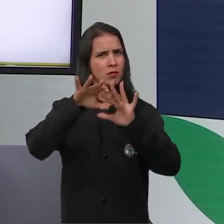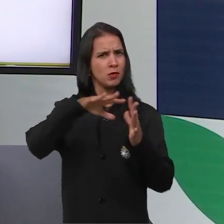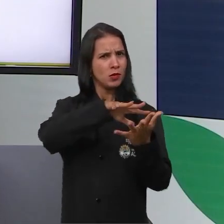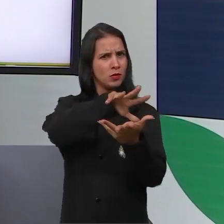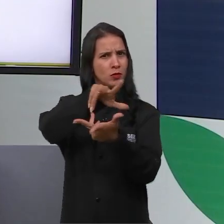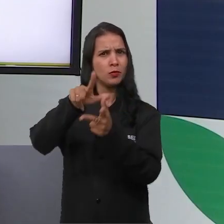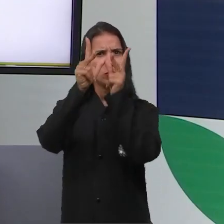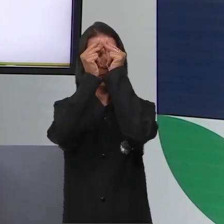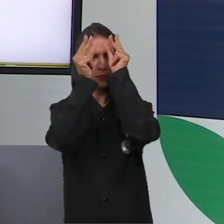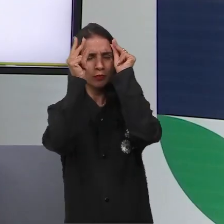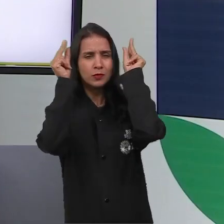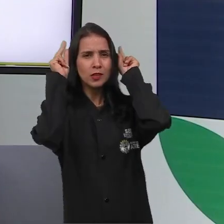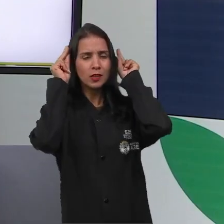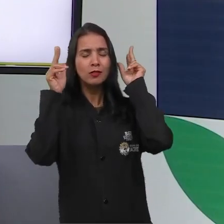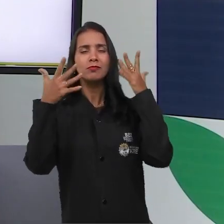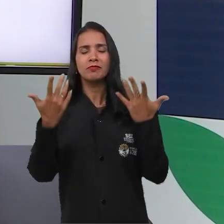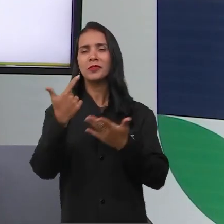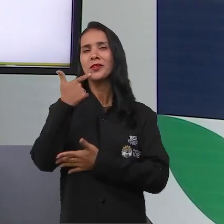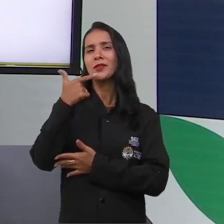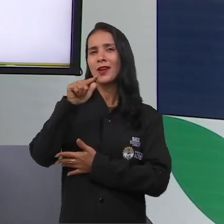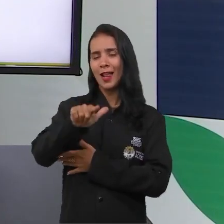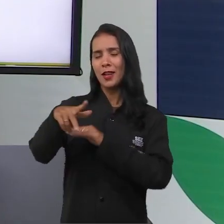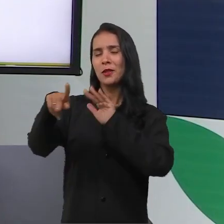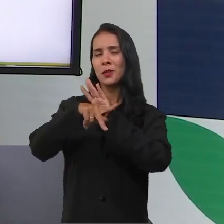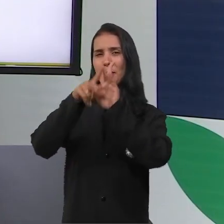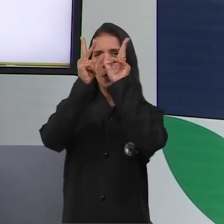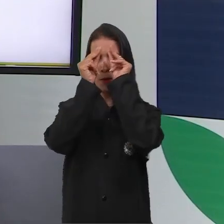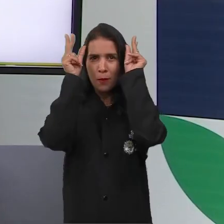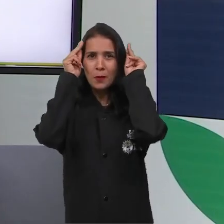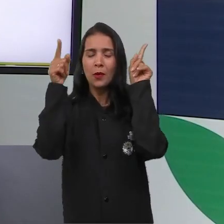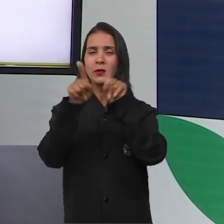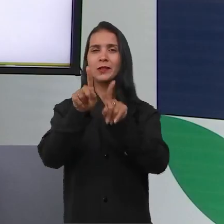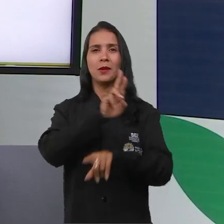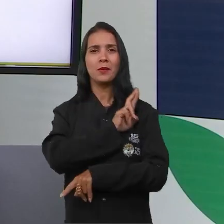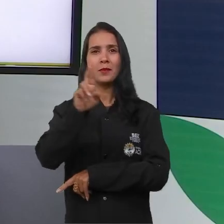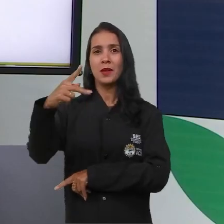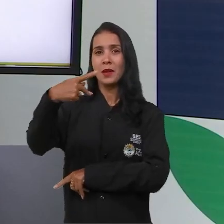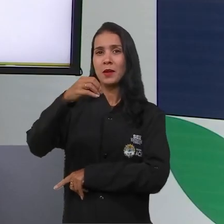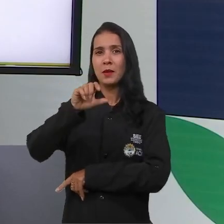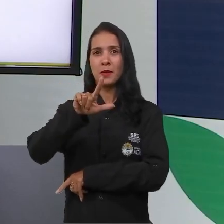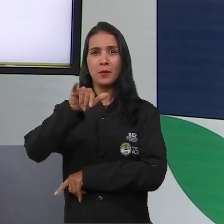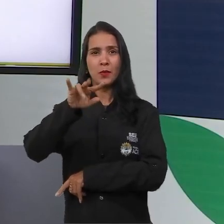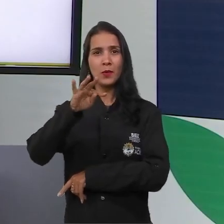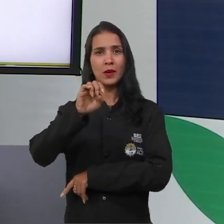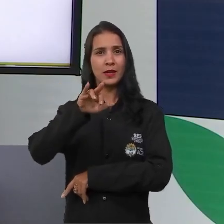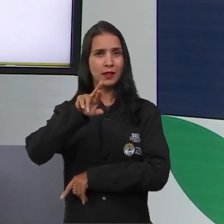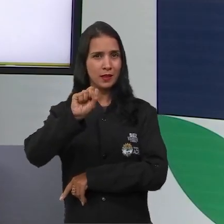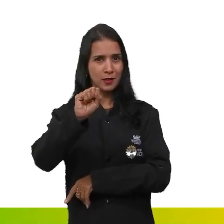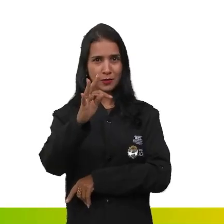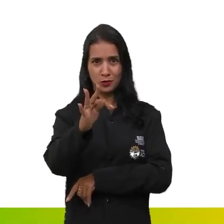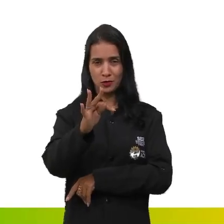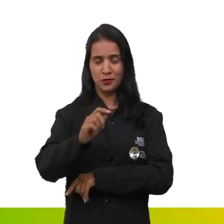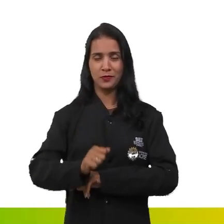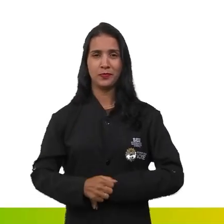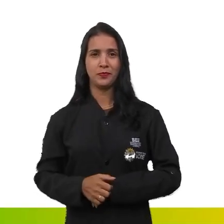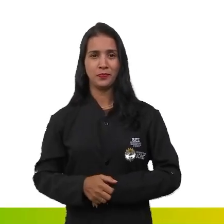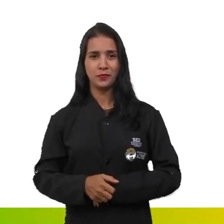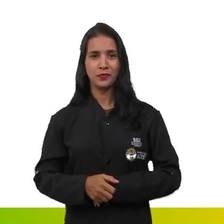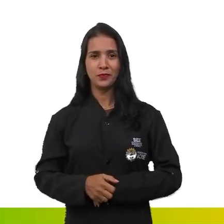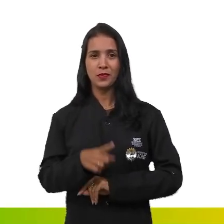grego? A língua grega e a religião politeísta. Tudo bem? Vamos seguir